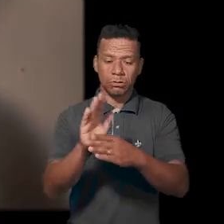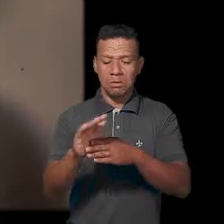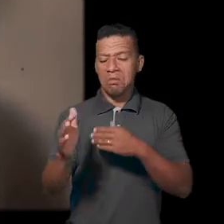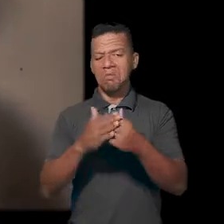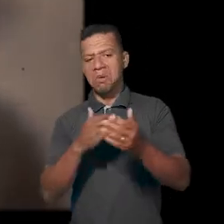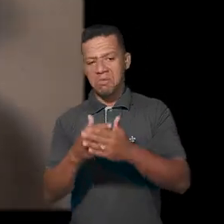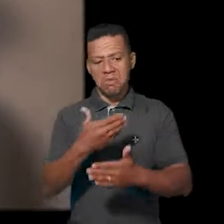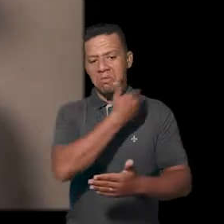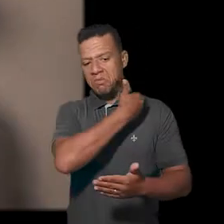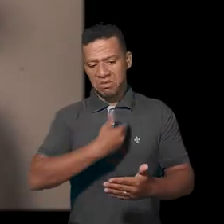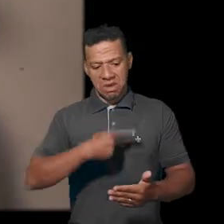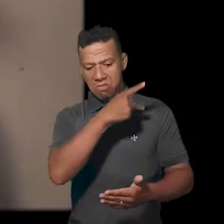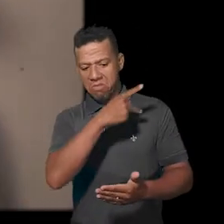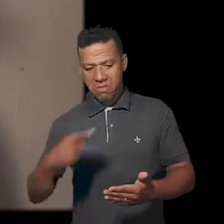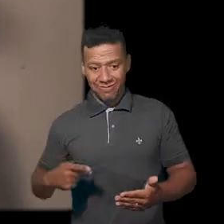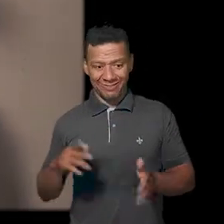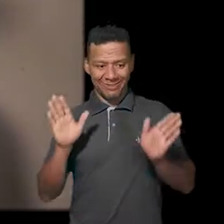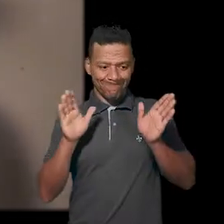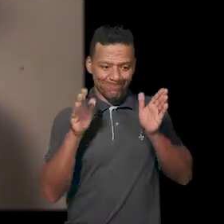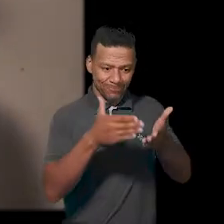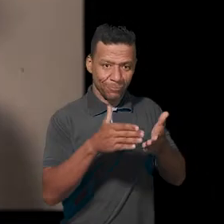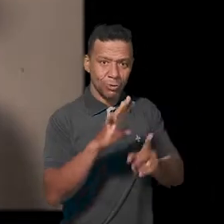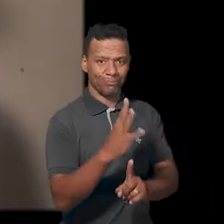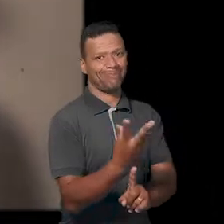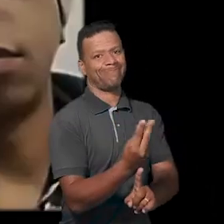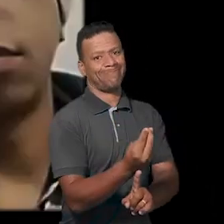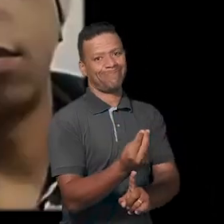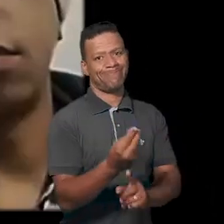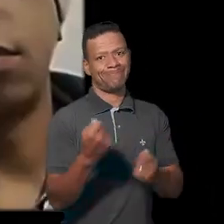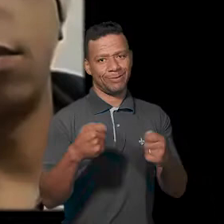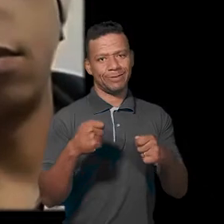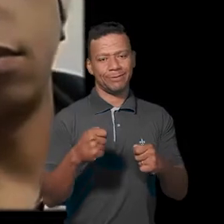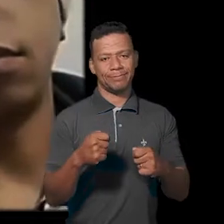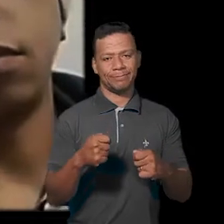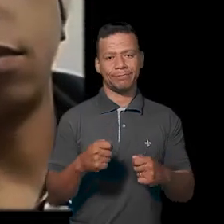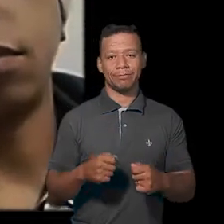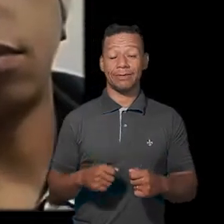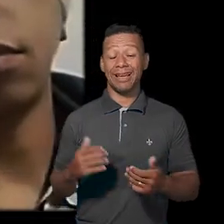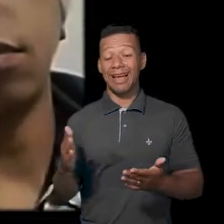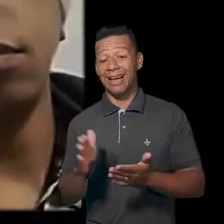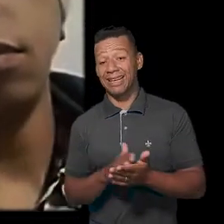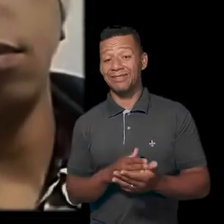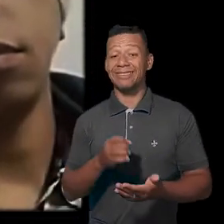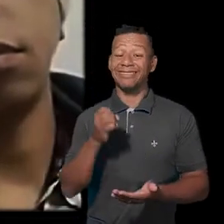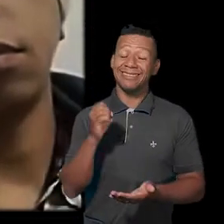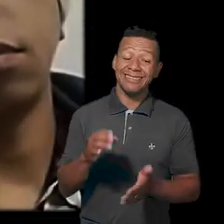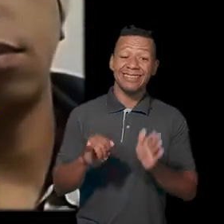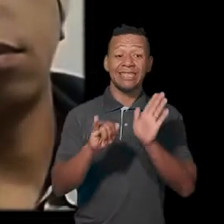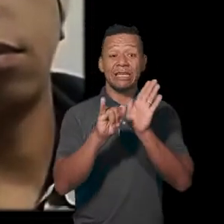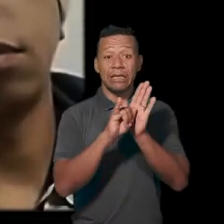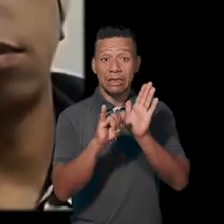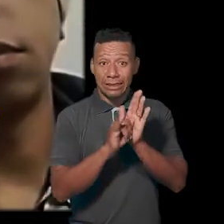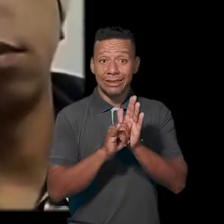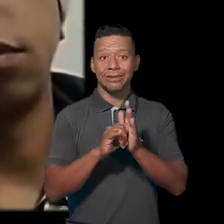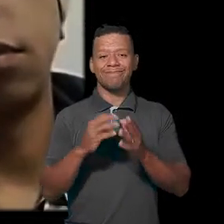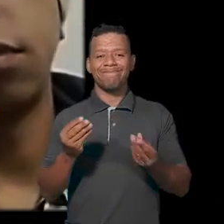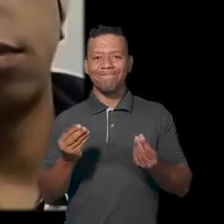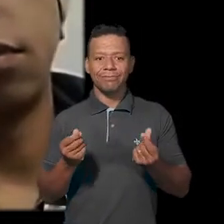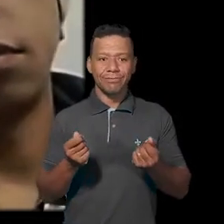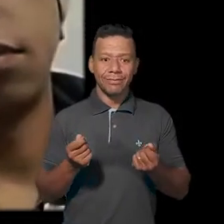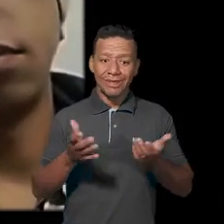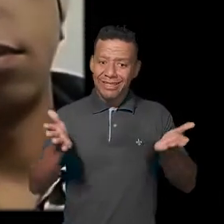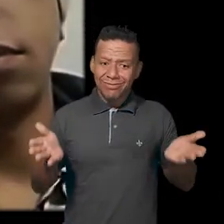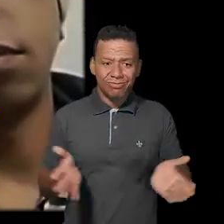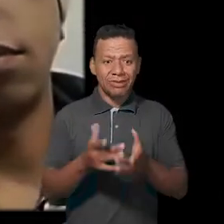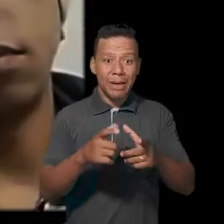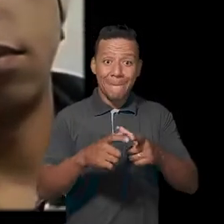gestão que está ali, é focado no setor cultural realmente. Então, se tivesse edital, ia ter